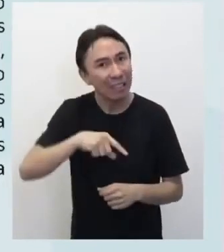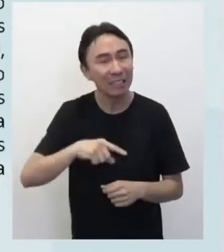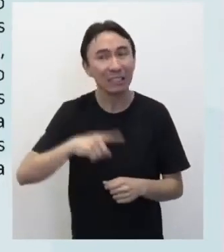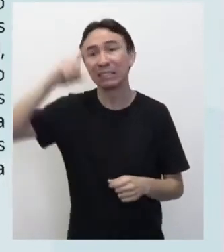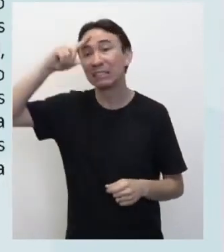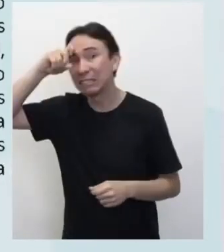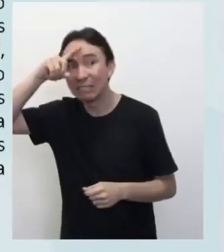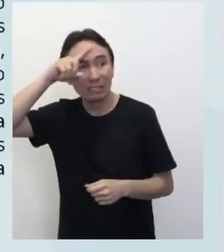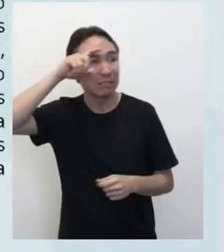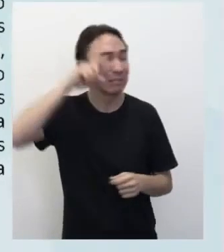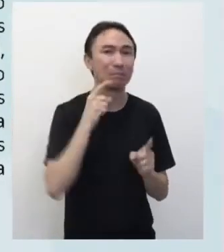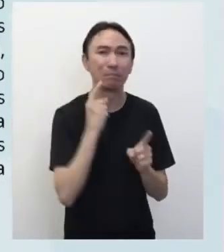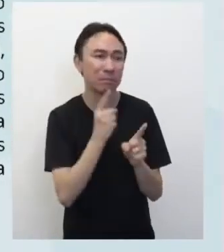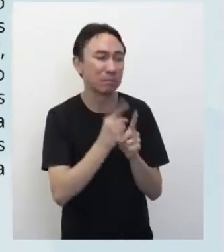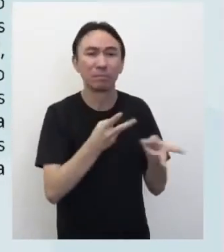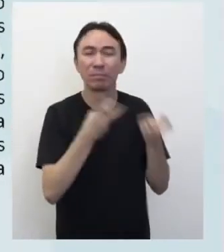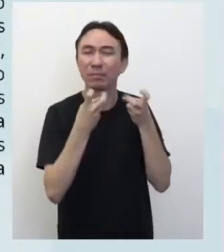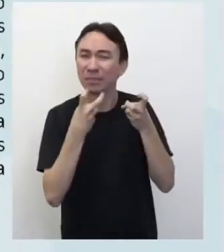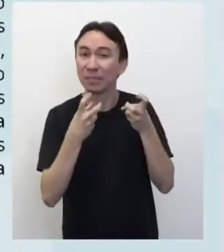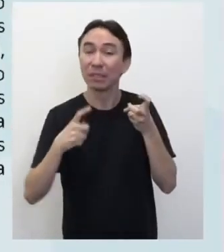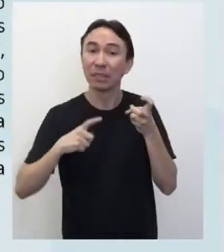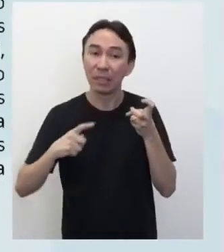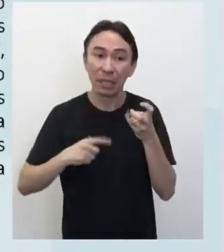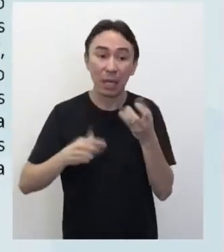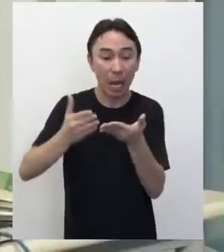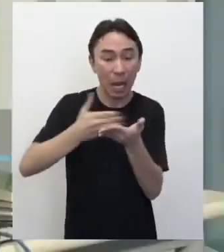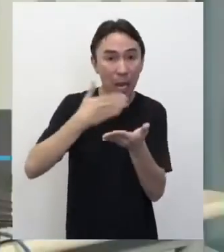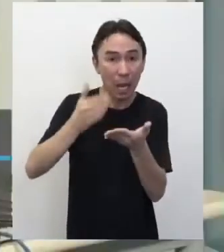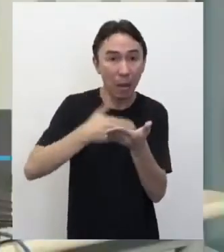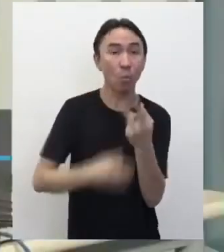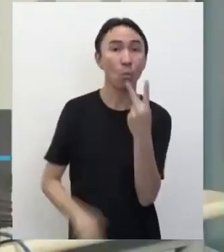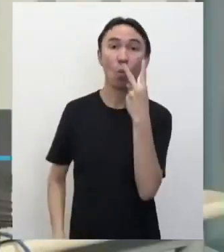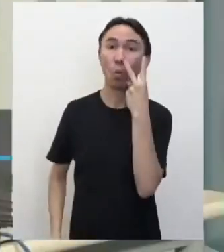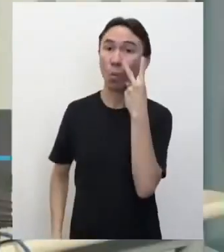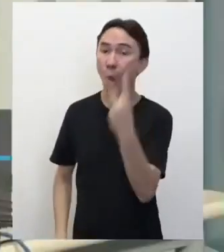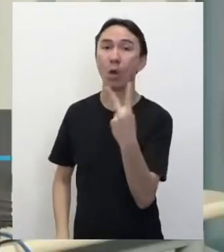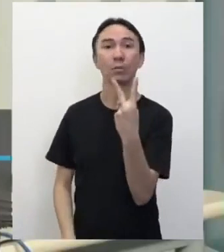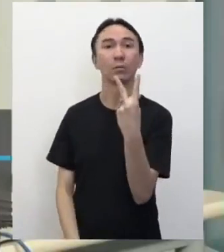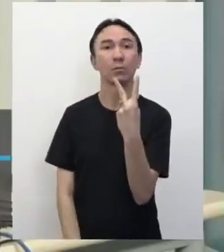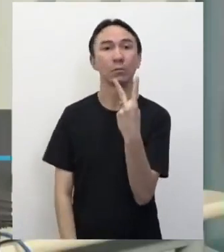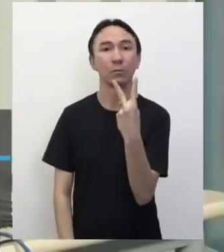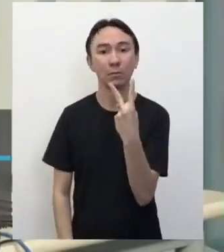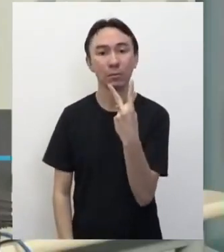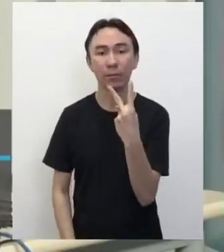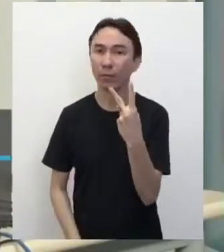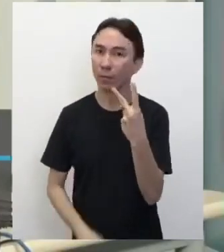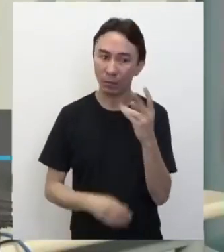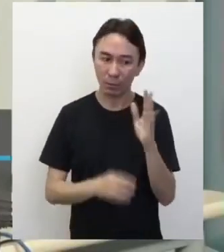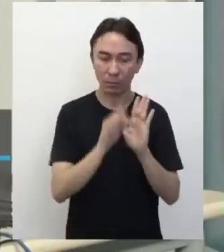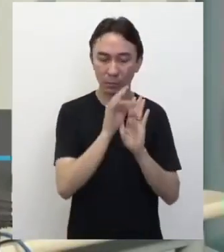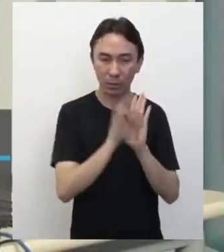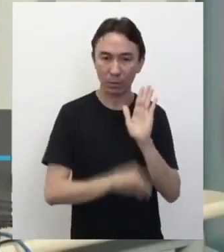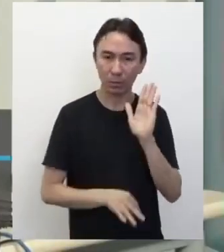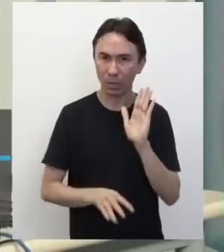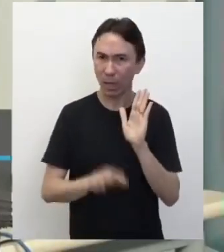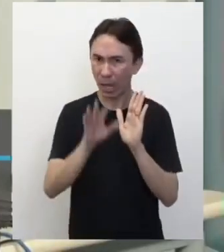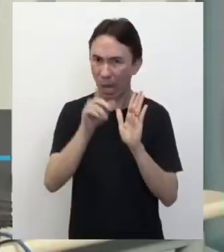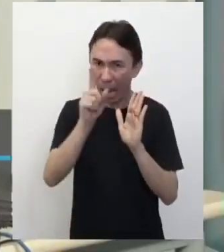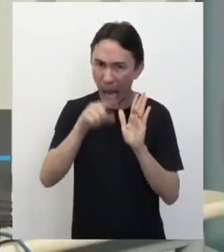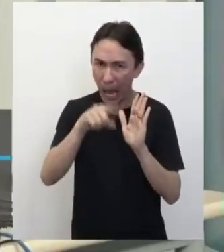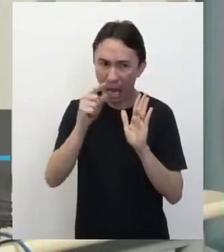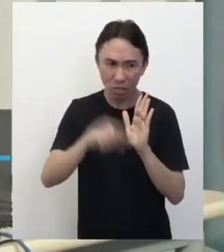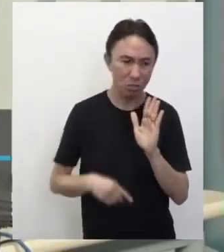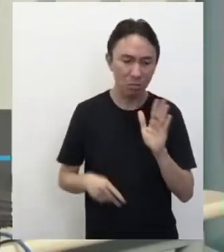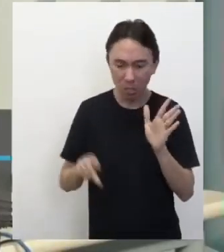pois contém 2 livros num só texto, gente. Olha, vem pra mim. O Alice no País das Maravilhas não é um infantil. Eu já